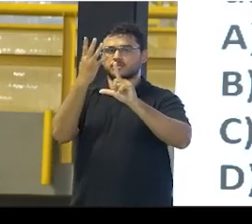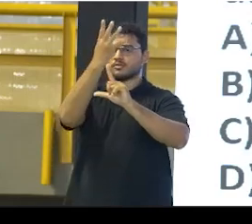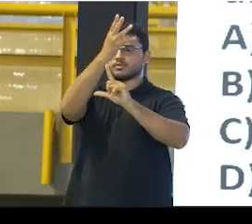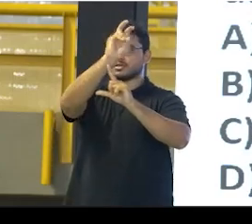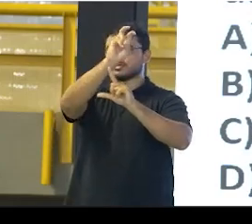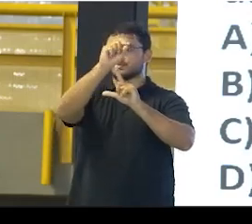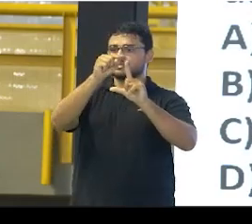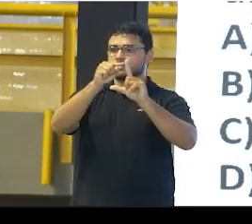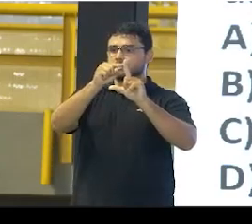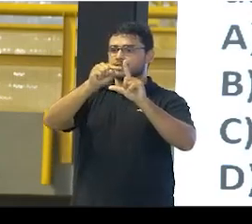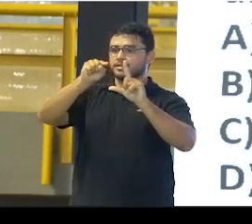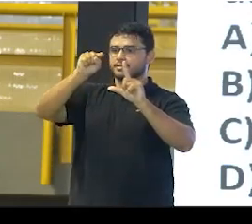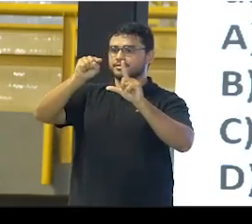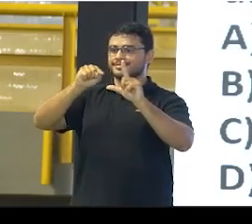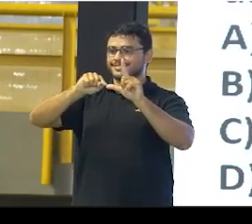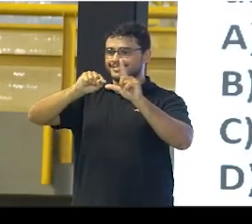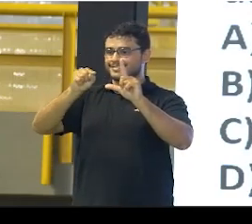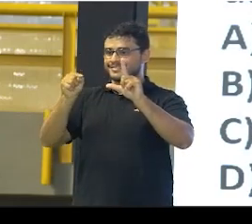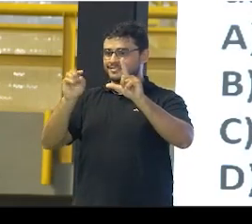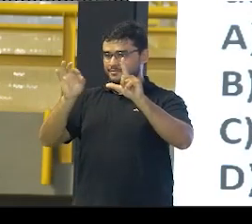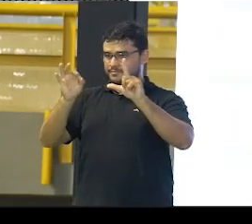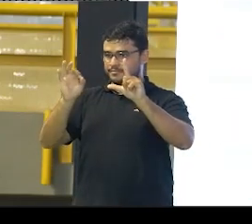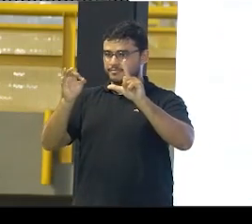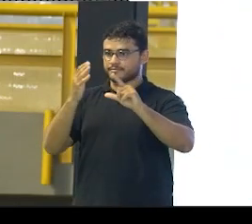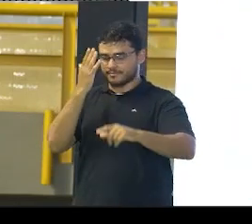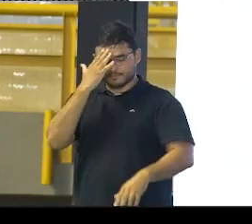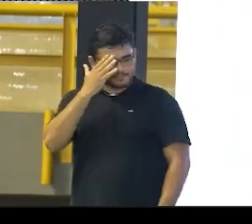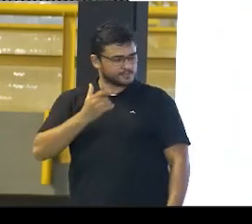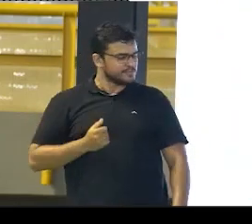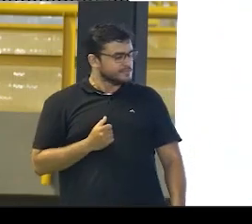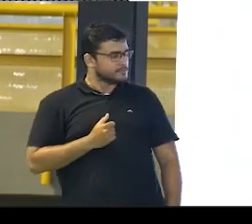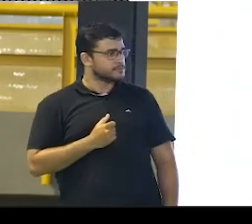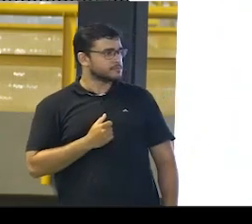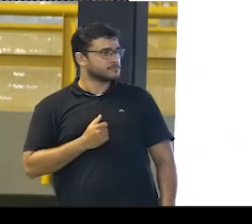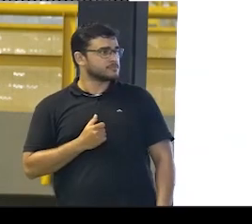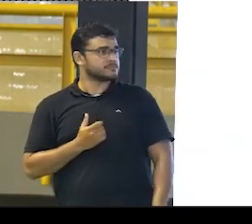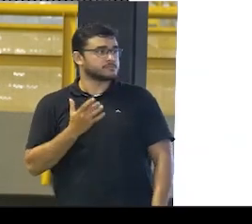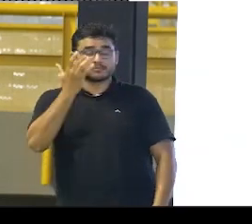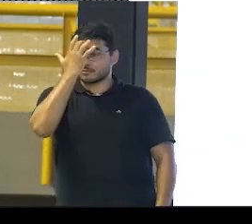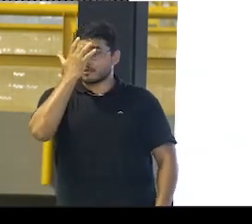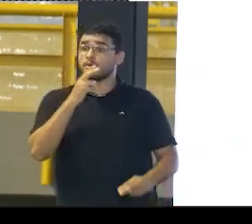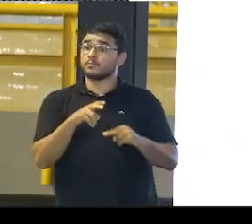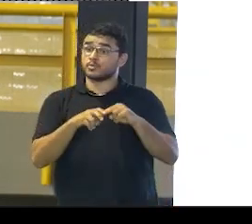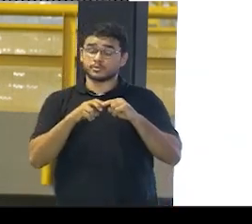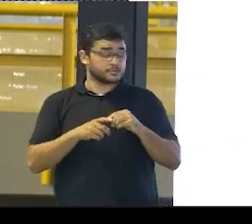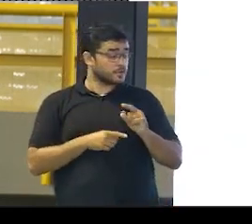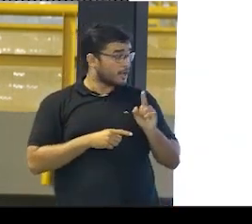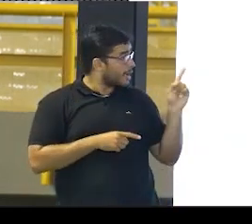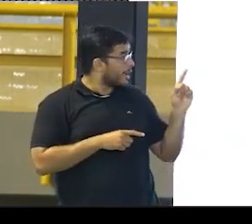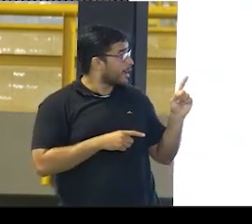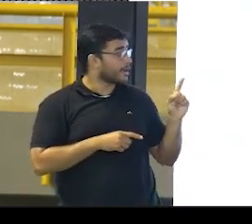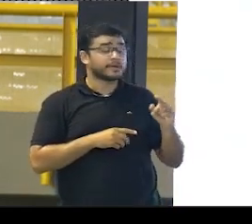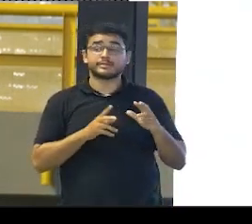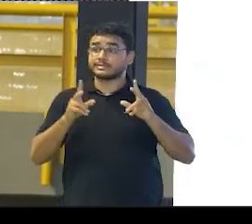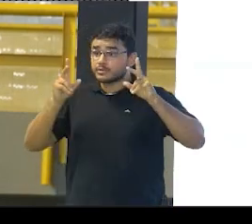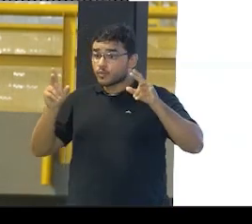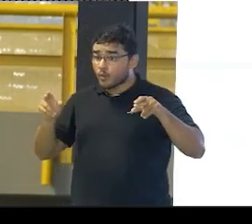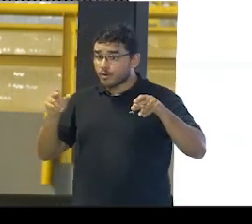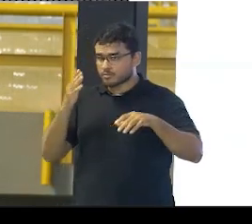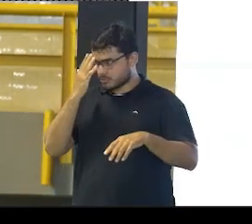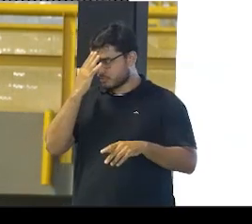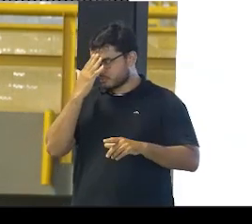ia fazer uma animaçãozinha para a gente poder fazendo junto. Achava que estava aqui, quando eu tinha passado para cá, vi que não estava. Então é o seguinte,